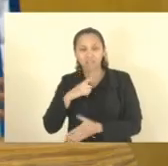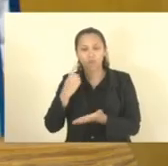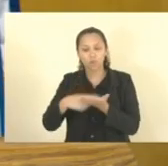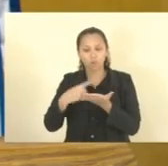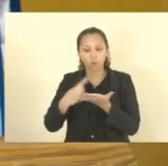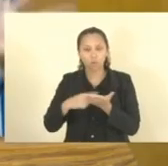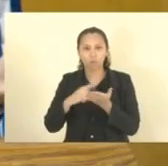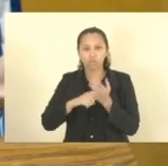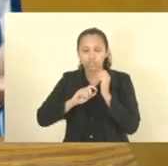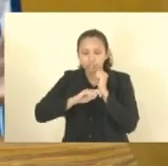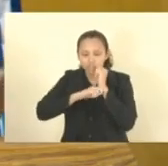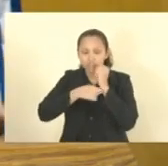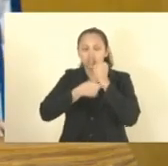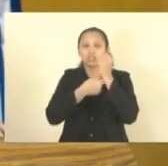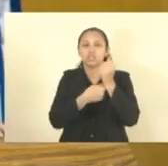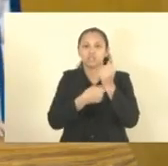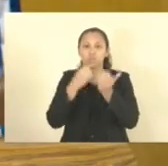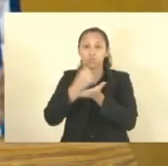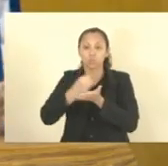confidencialidade